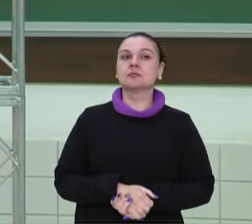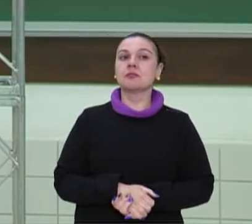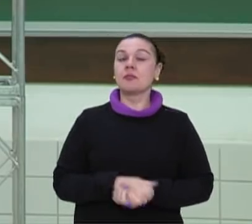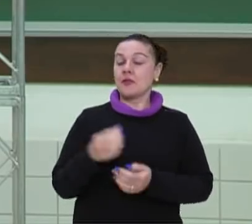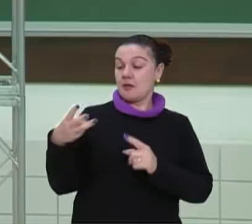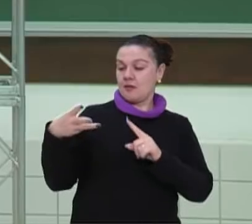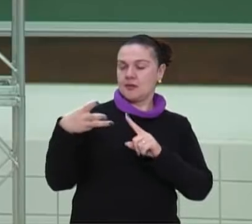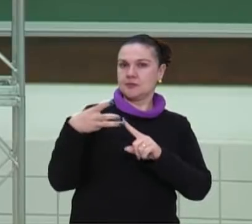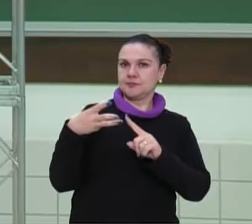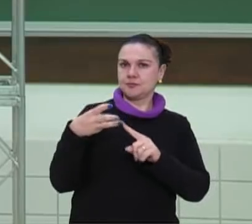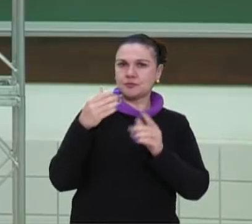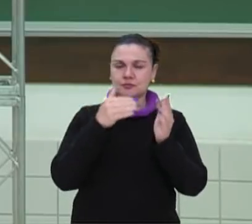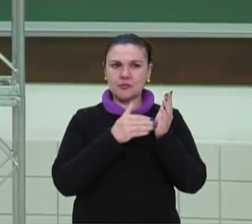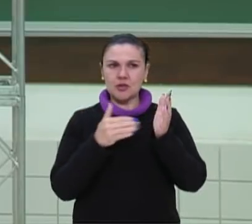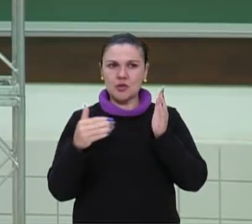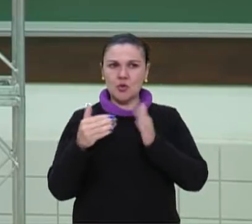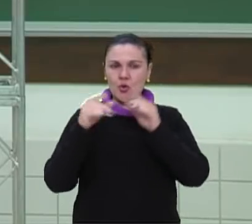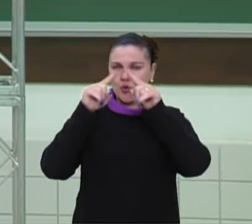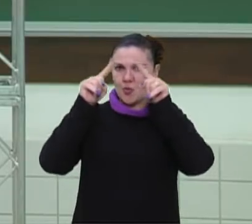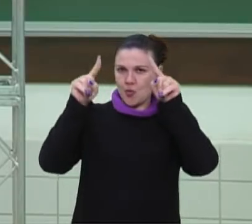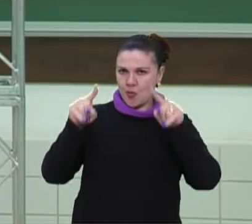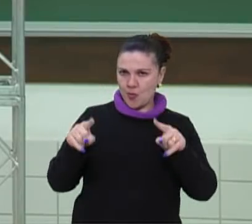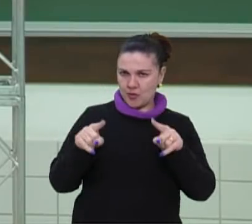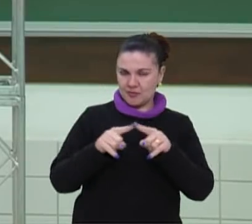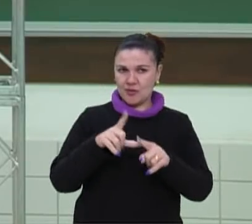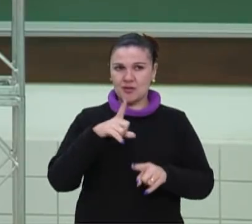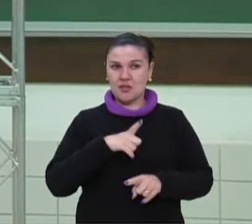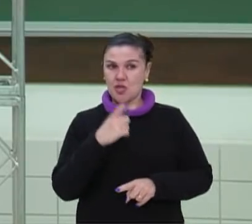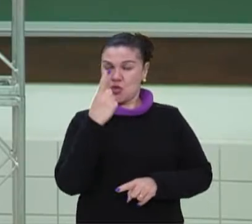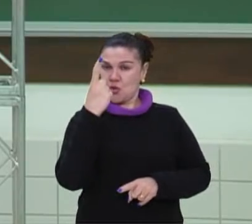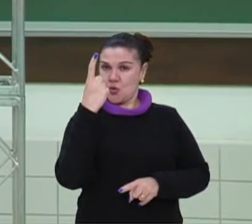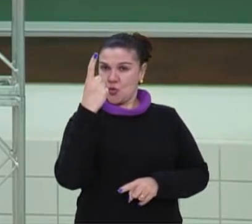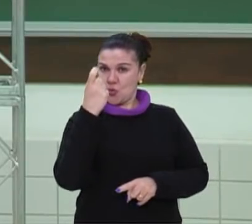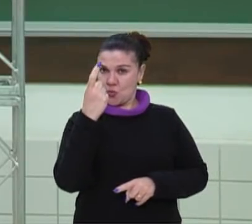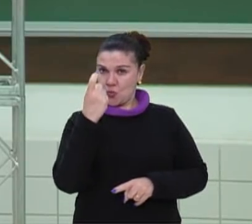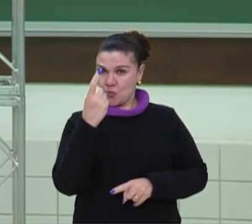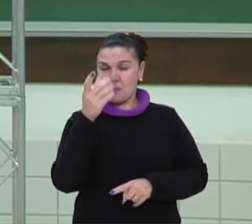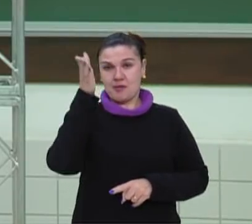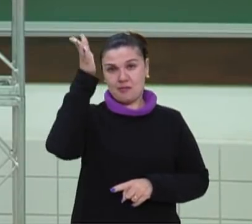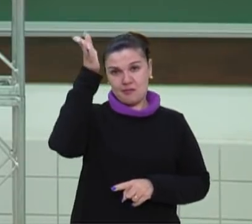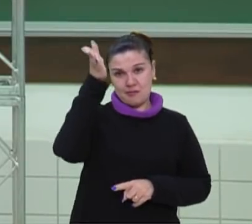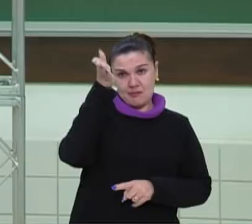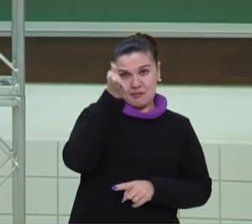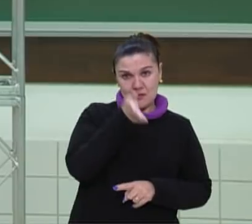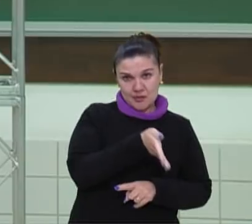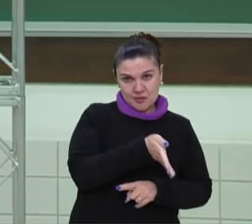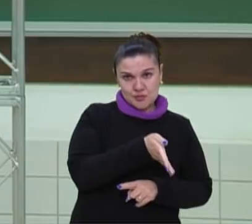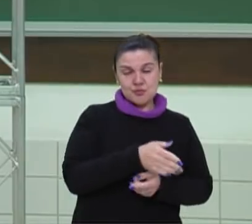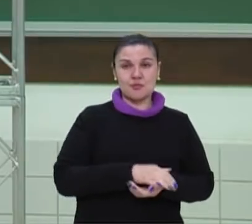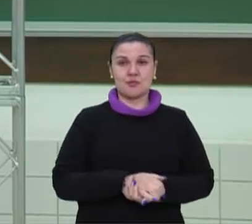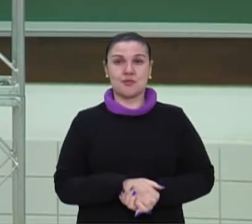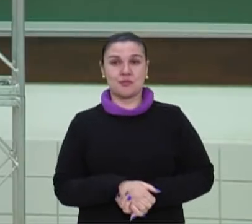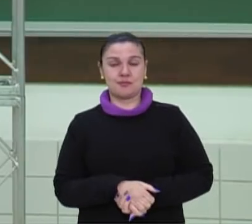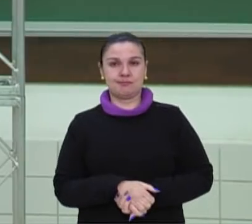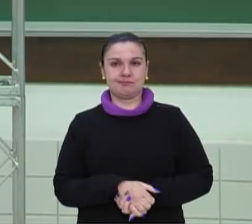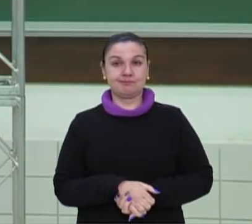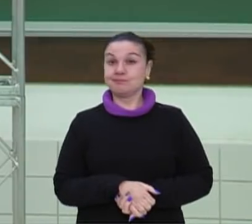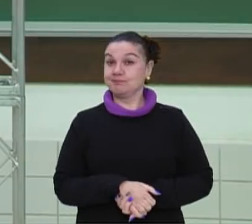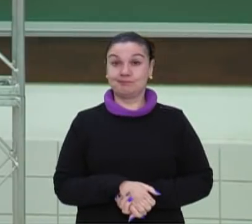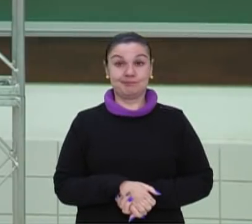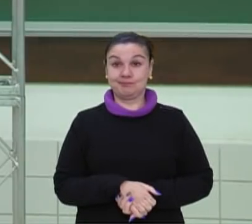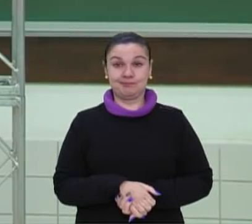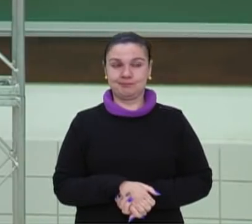A terceira sentença é falsa, né? O que diz a sentença? O quadrilátero possui apenas uma